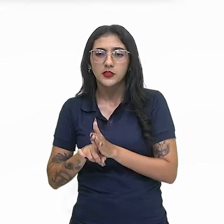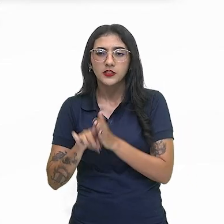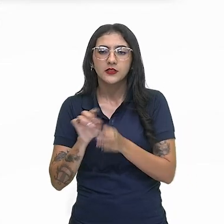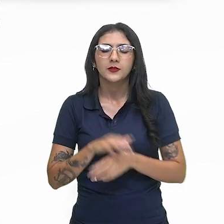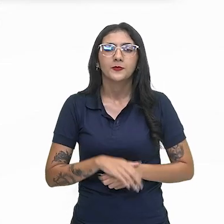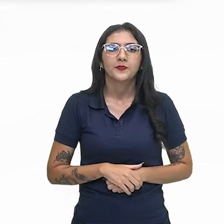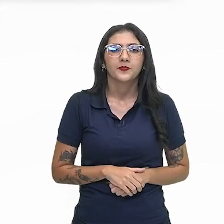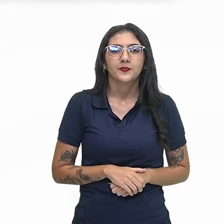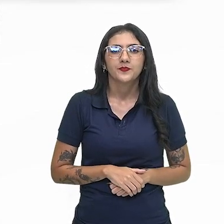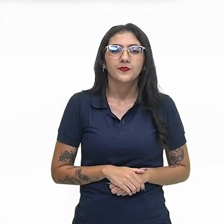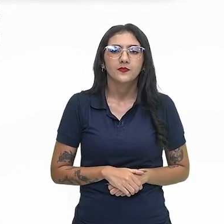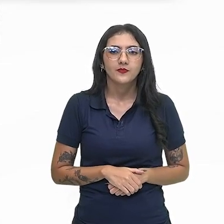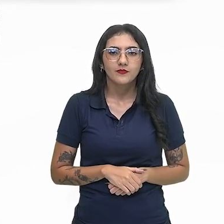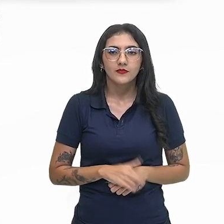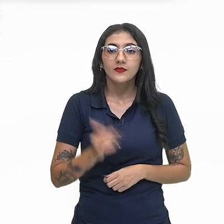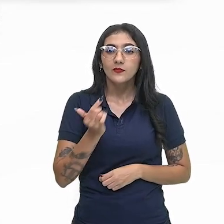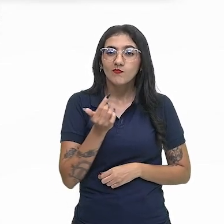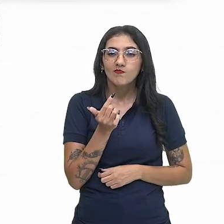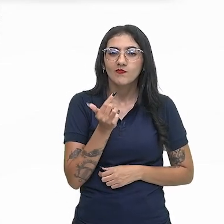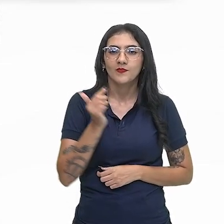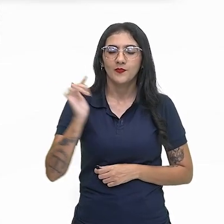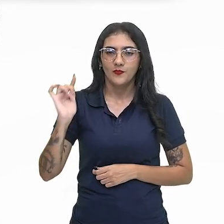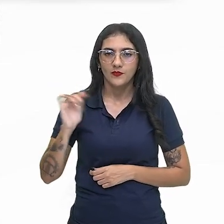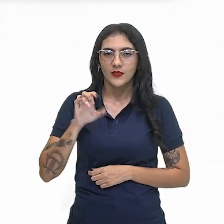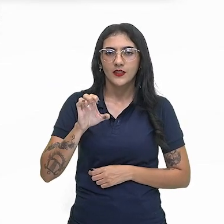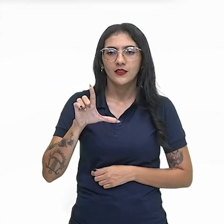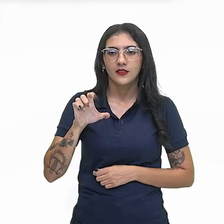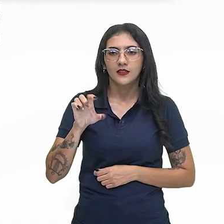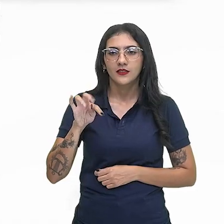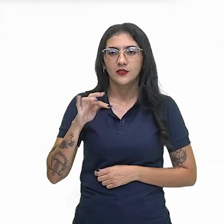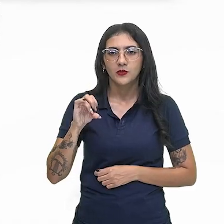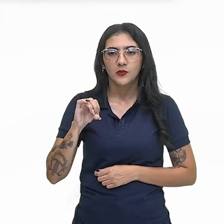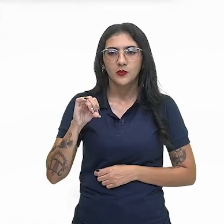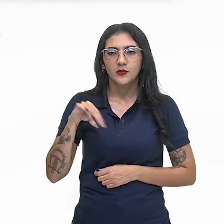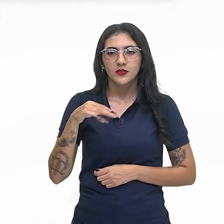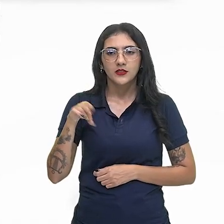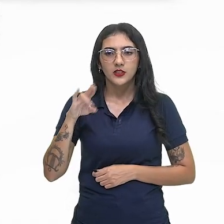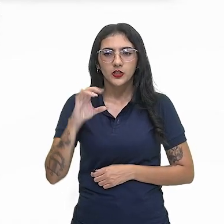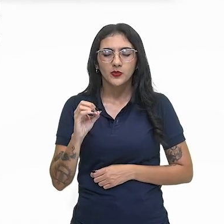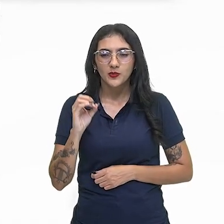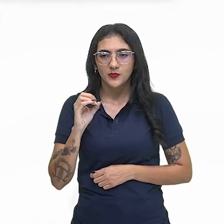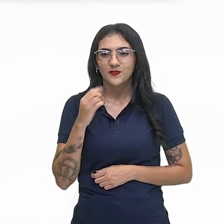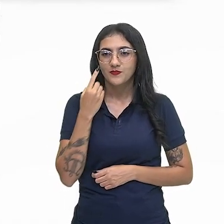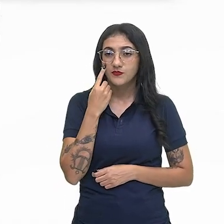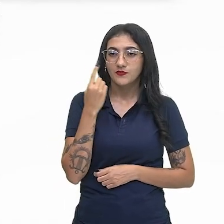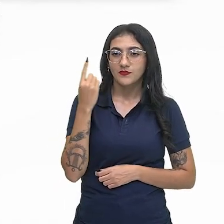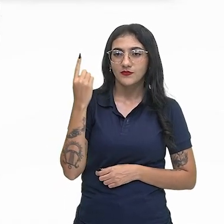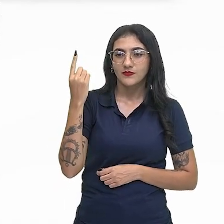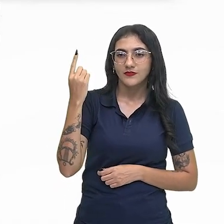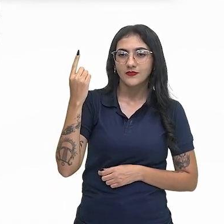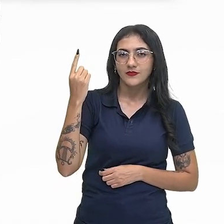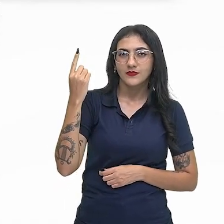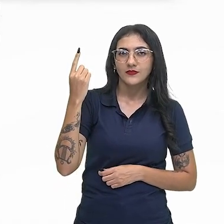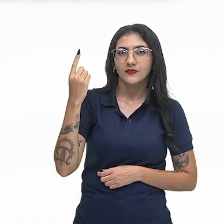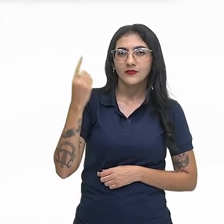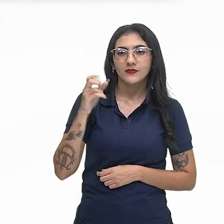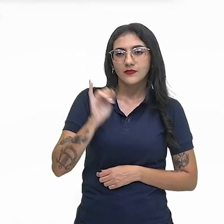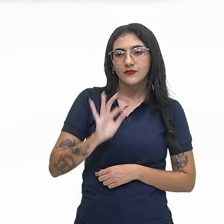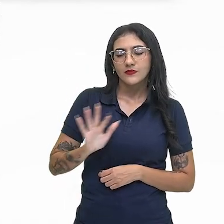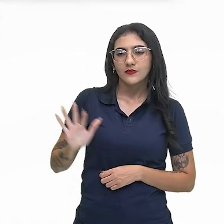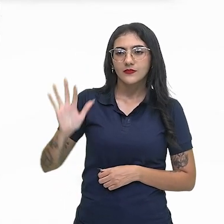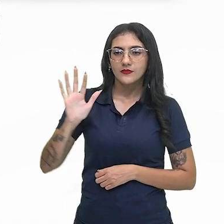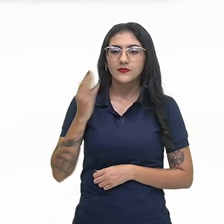o microscópio eletrônico, que utiliza os feixes de elétrons, vejam vocês, e ele está representado aqui na